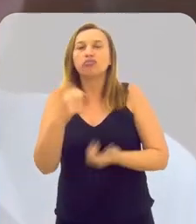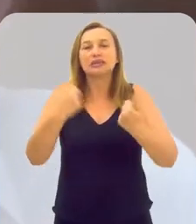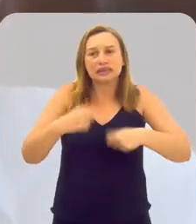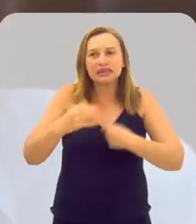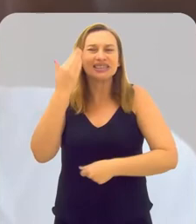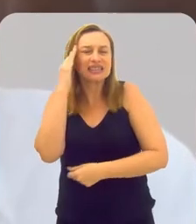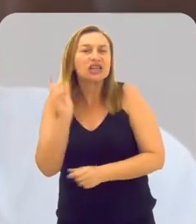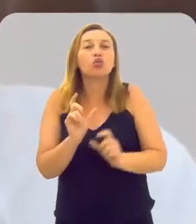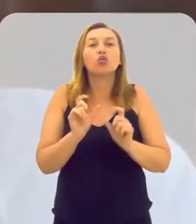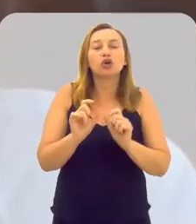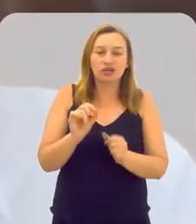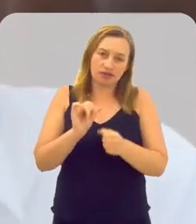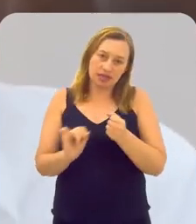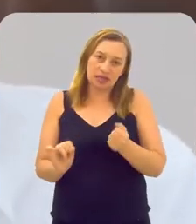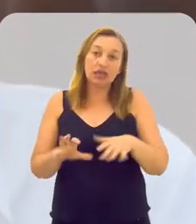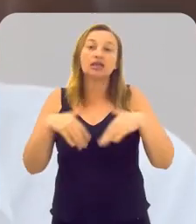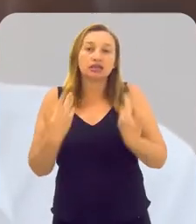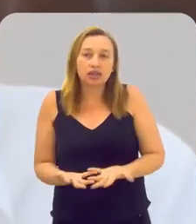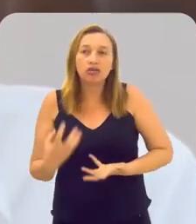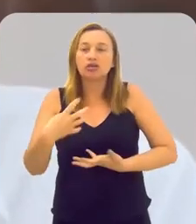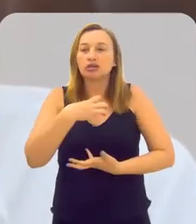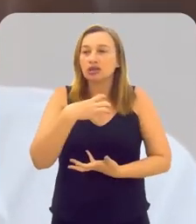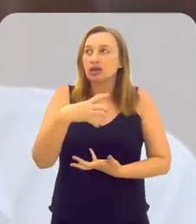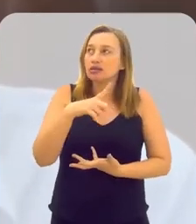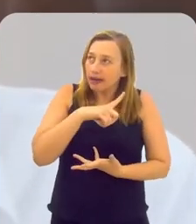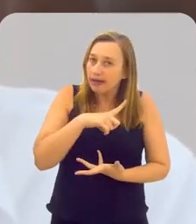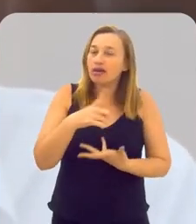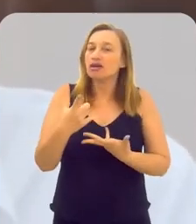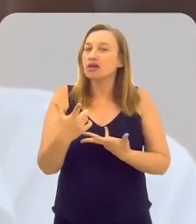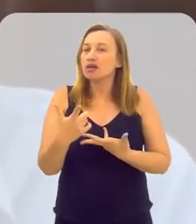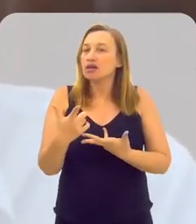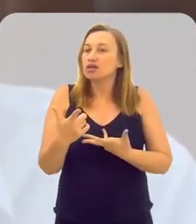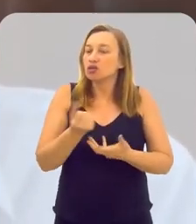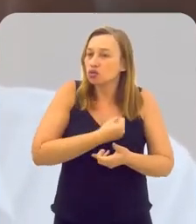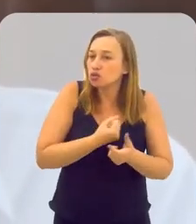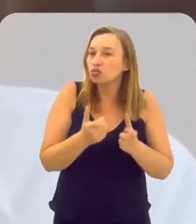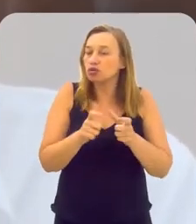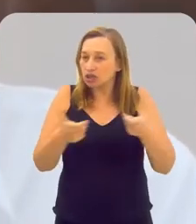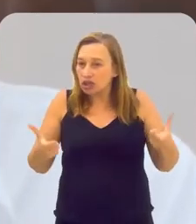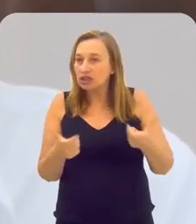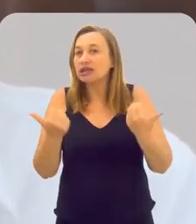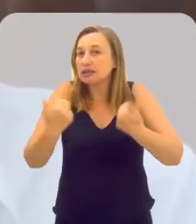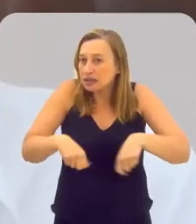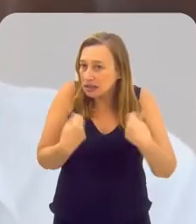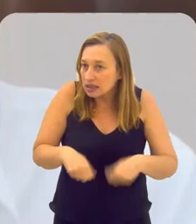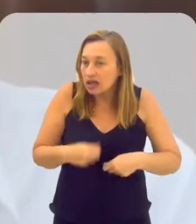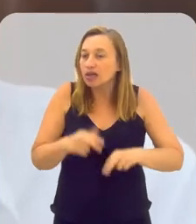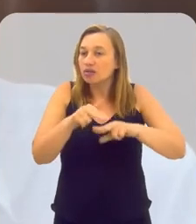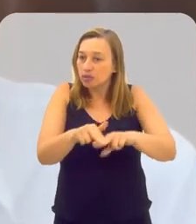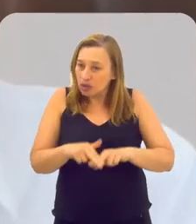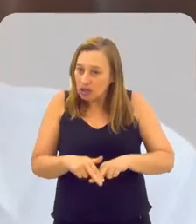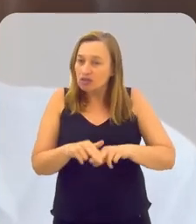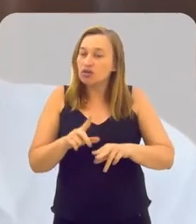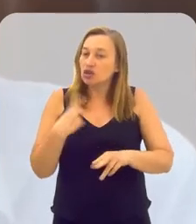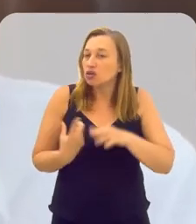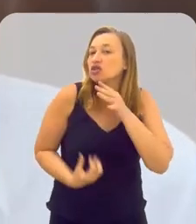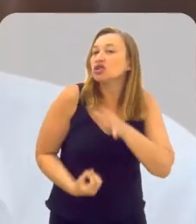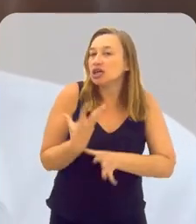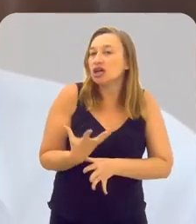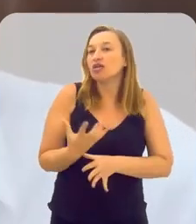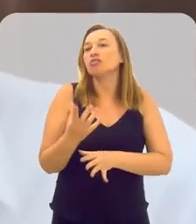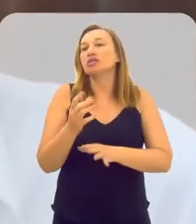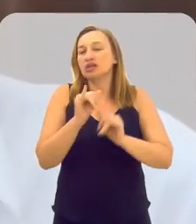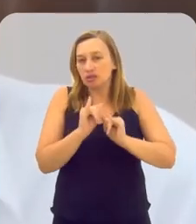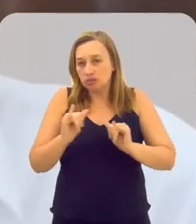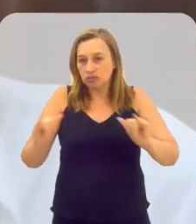ou não, né, ele precisa entender o que ele tem que fazer. Então, existe essa demanda, existe essa necessidade, e foi